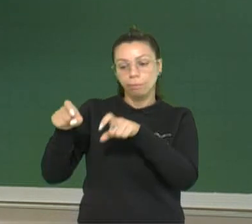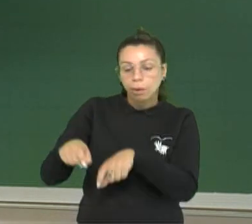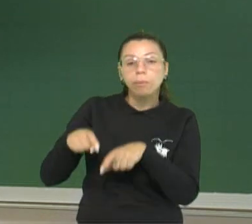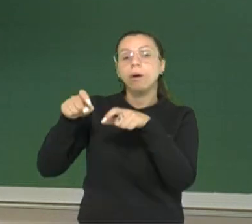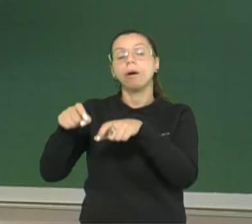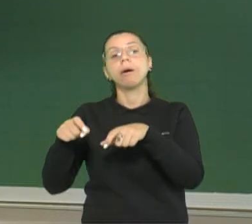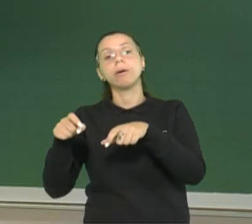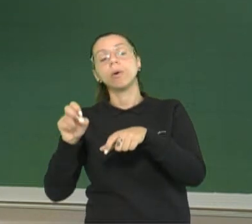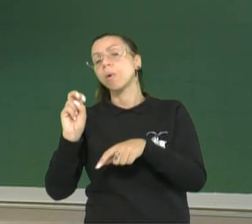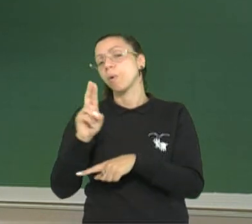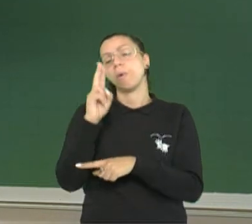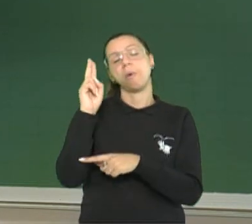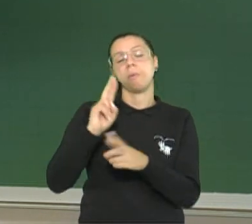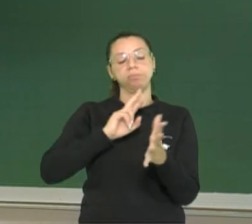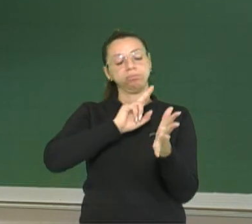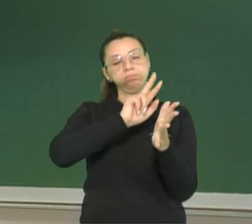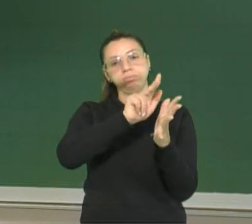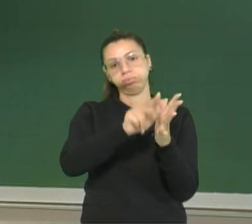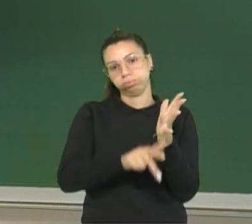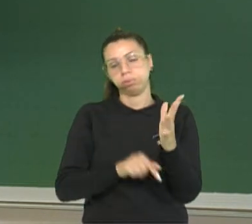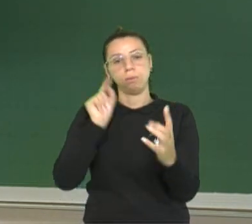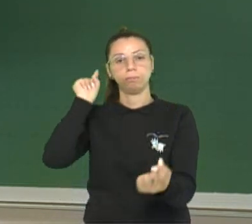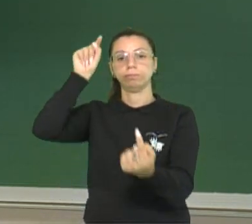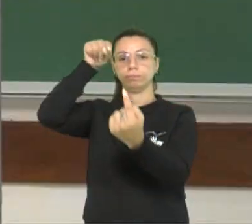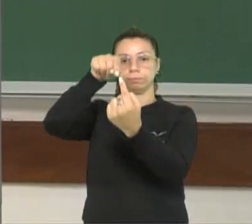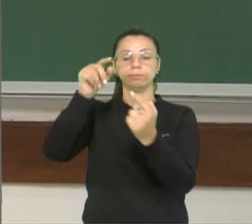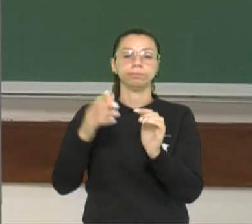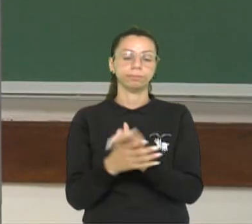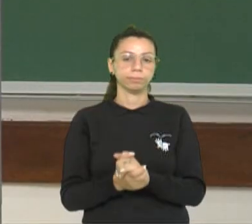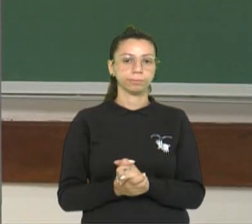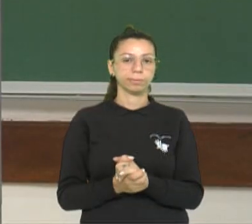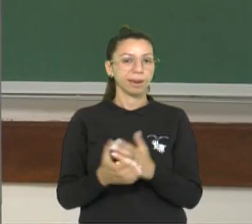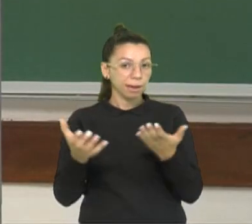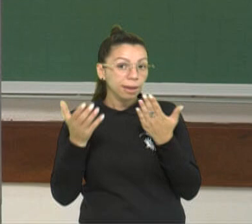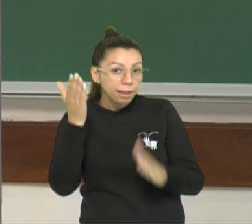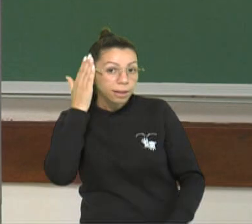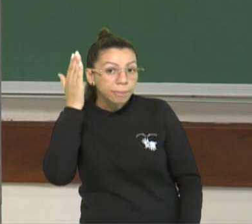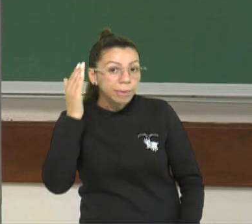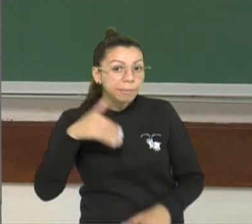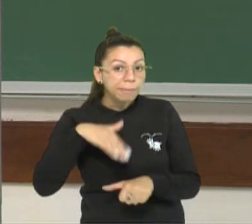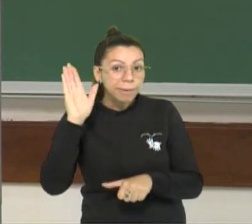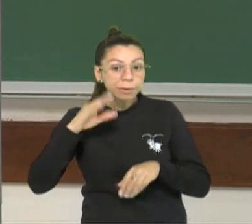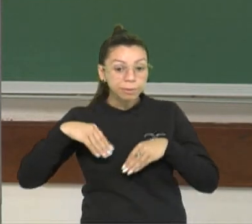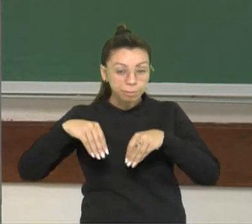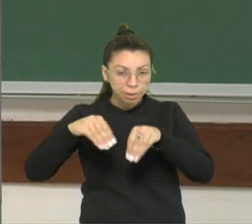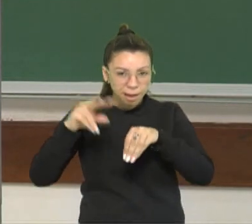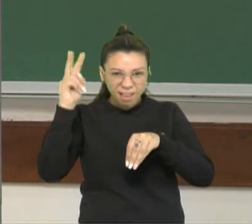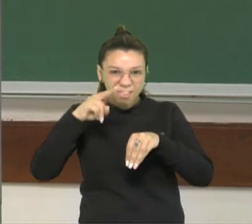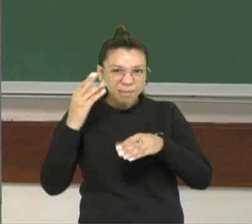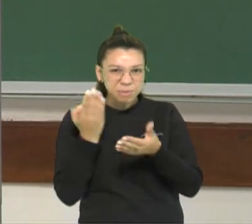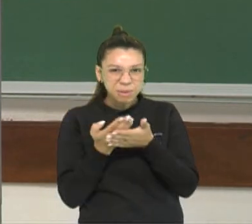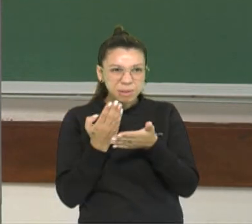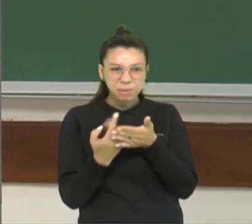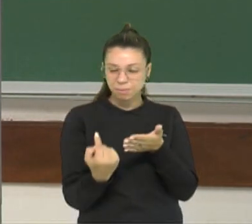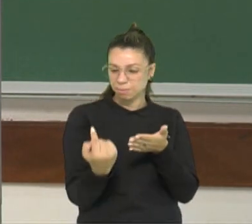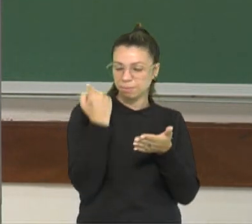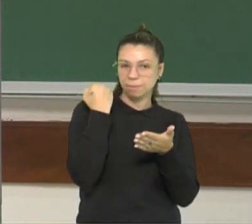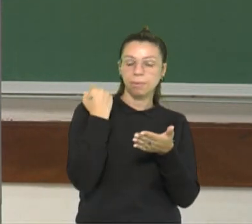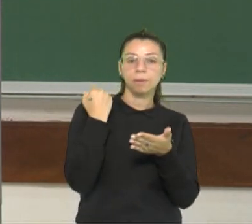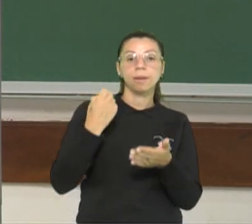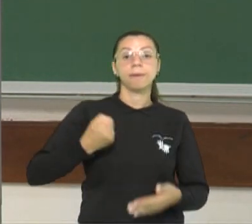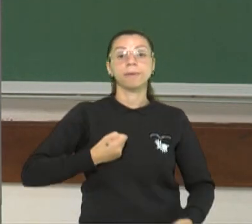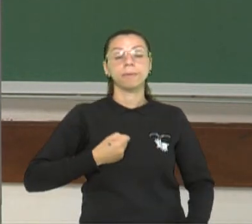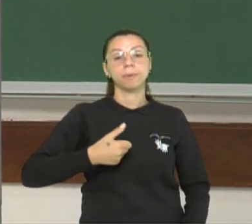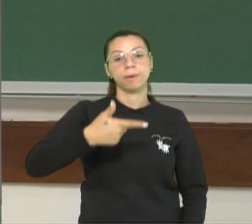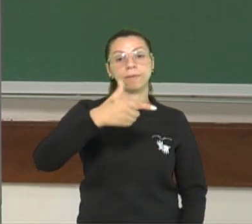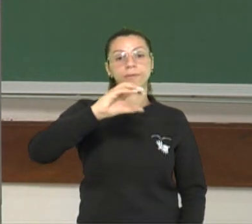pecuária ou para as mais diversas finalidades. Quer saber um pouco mais sobre solos? Lembra que a gente já falou sobre isso? Lá na tela, aula